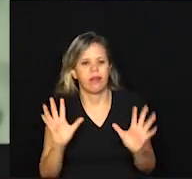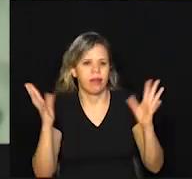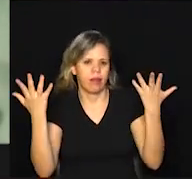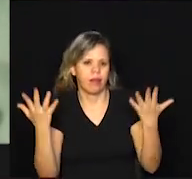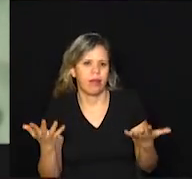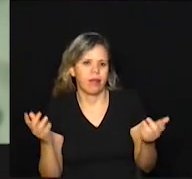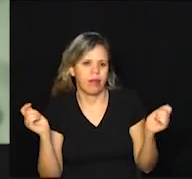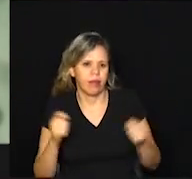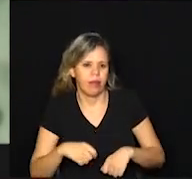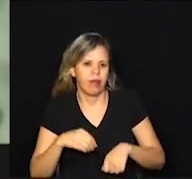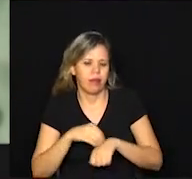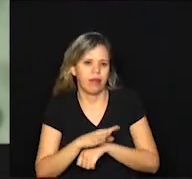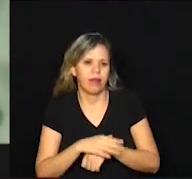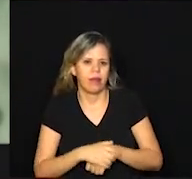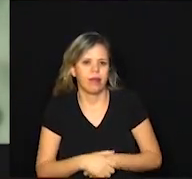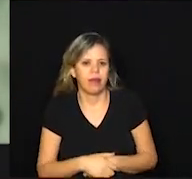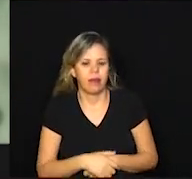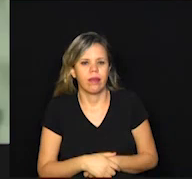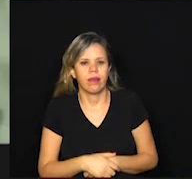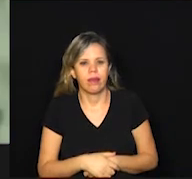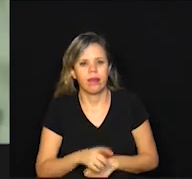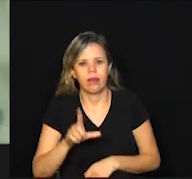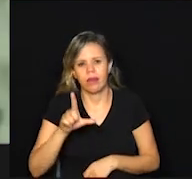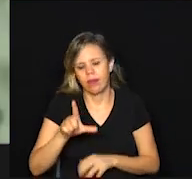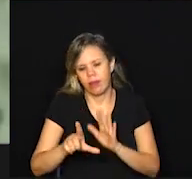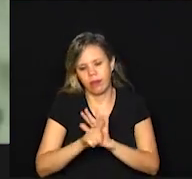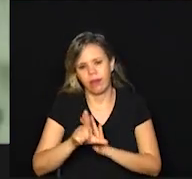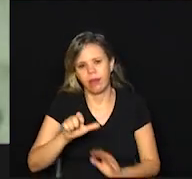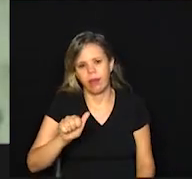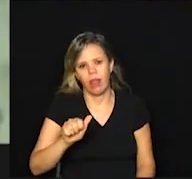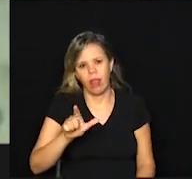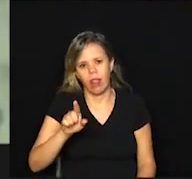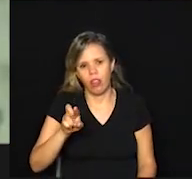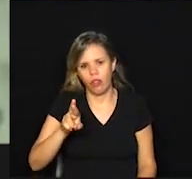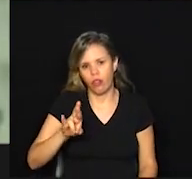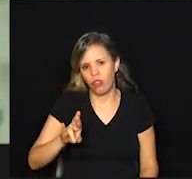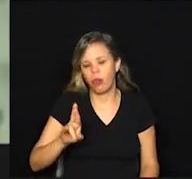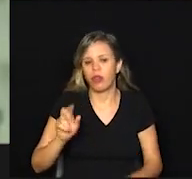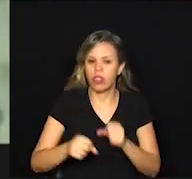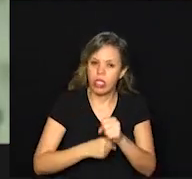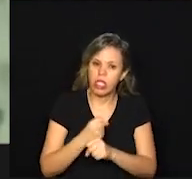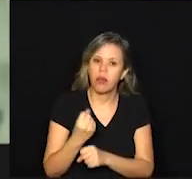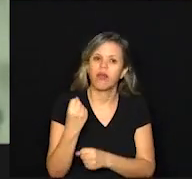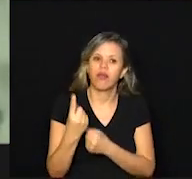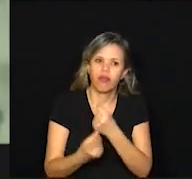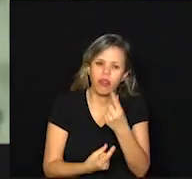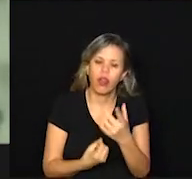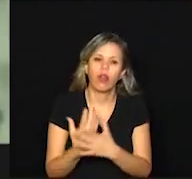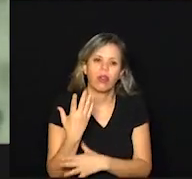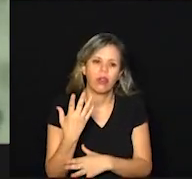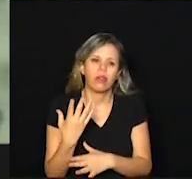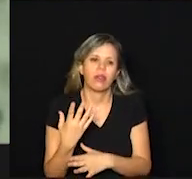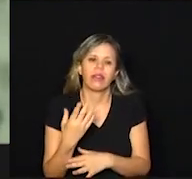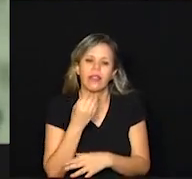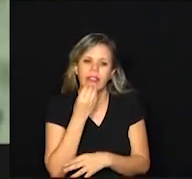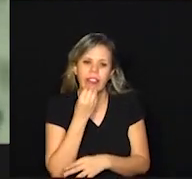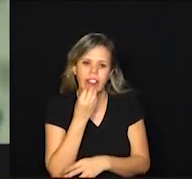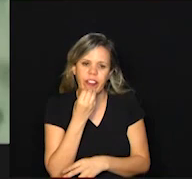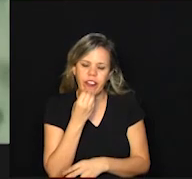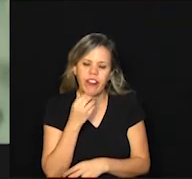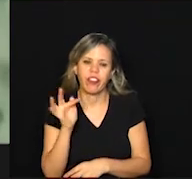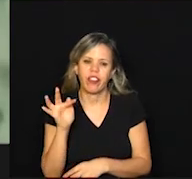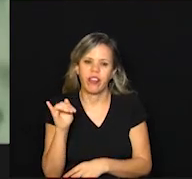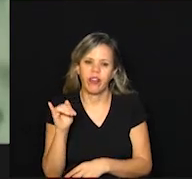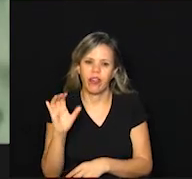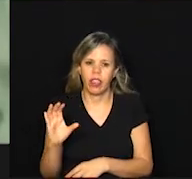evento que foi possibilitado através da alerj Blank mas poderia ser um evento anual que poderia ser possibilitado através do fique